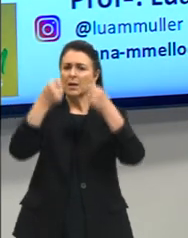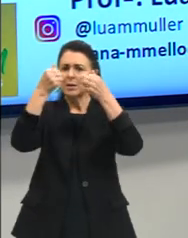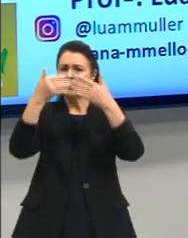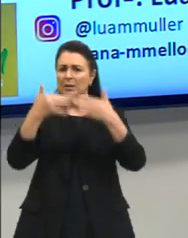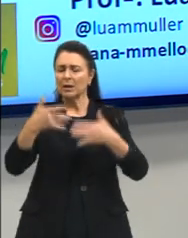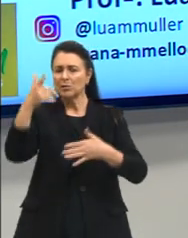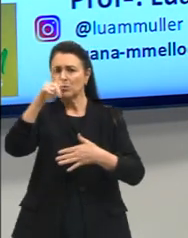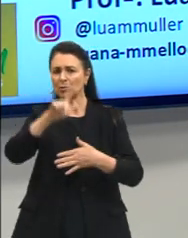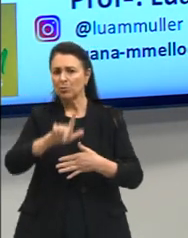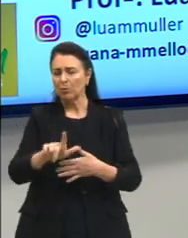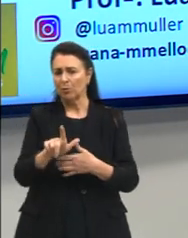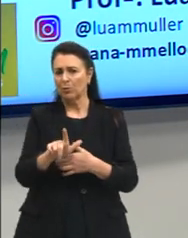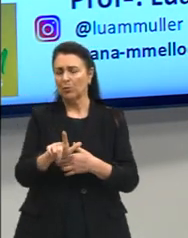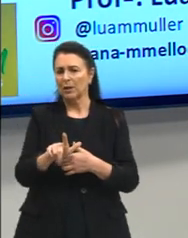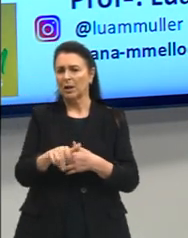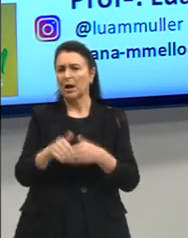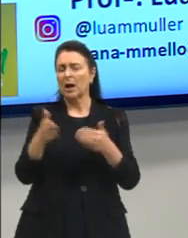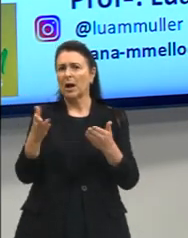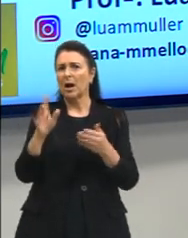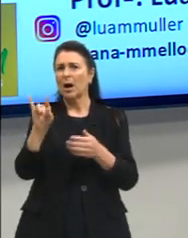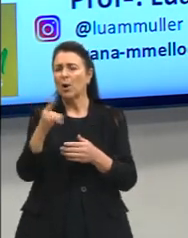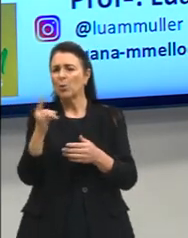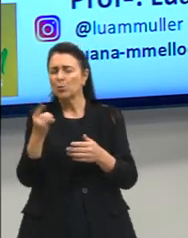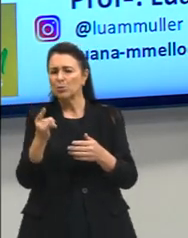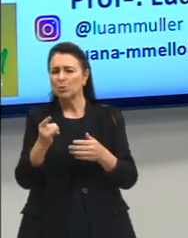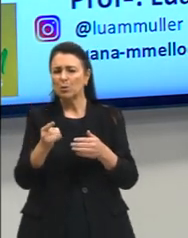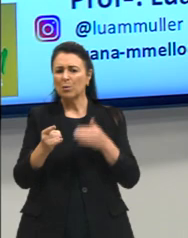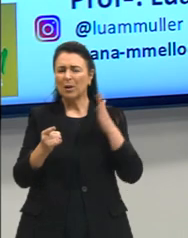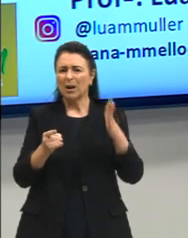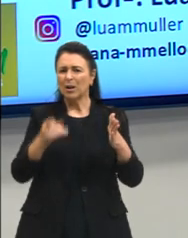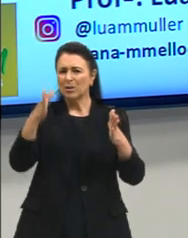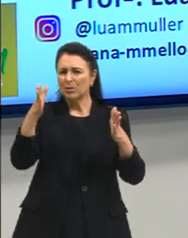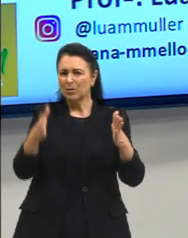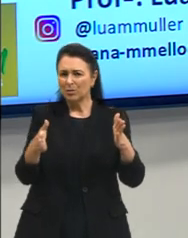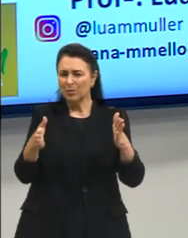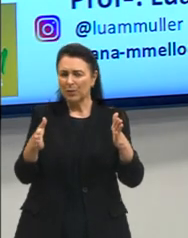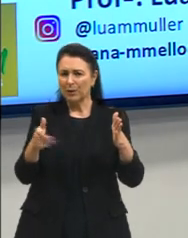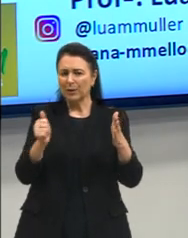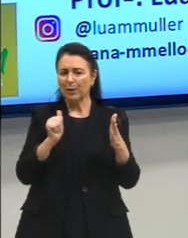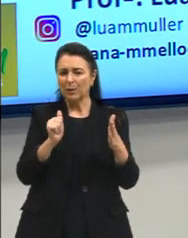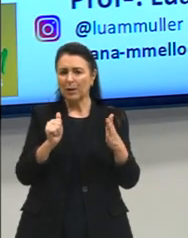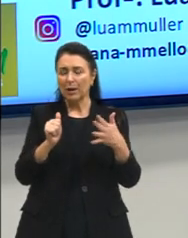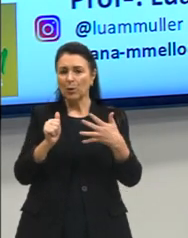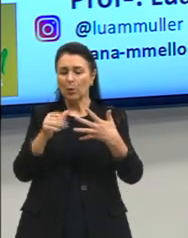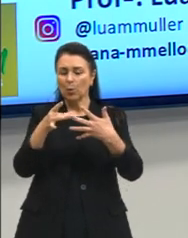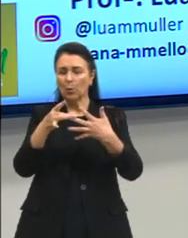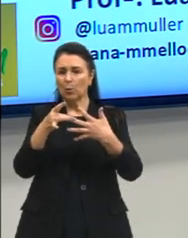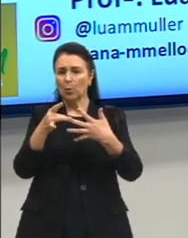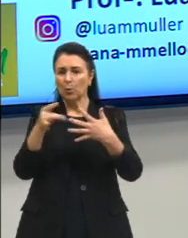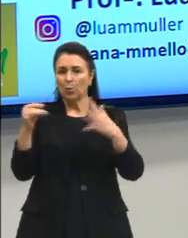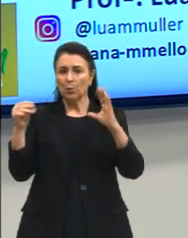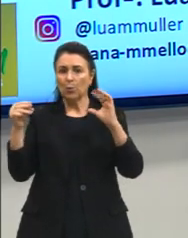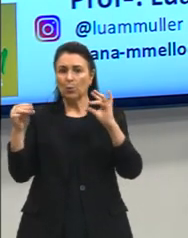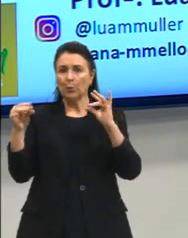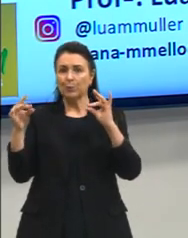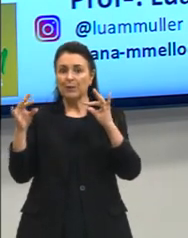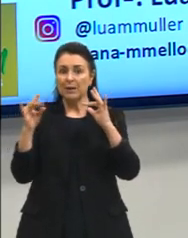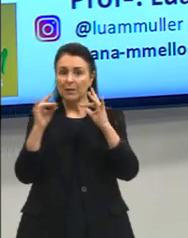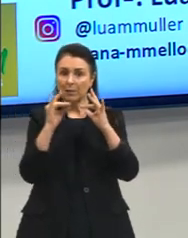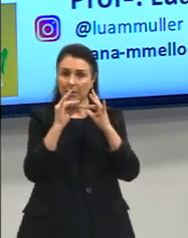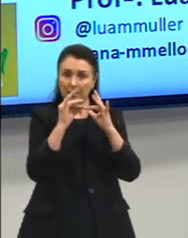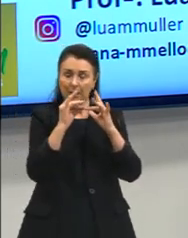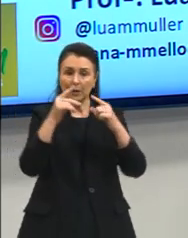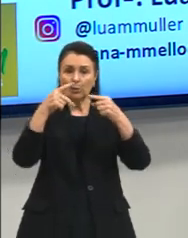última dicotomia que a gente não tinha falado ainda que era de sintagma e paradigma Então hoje a gente vai fazer exatamente